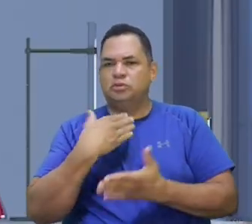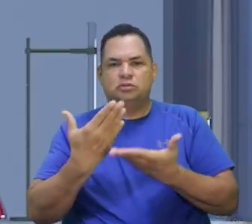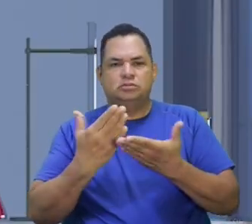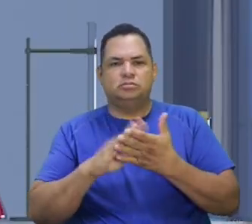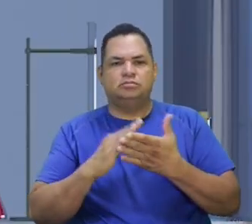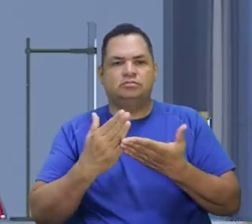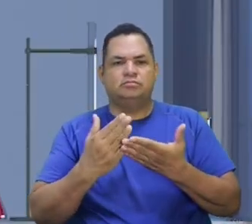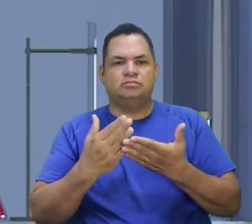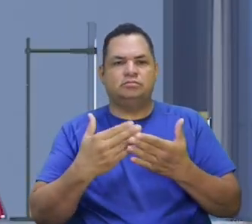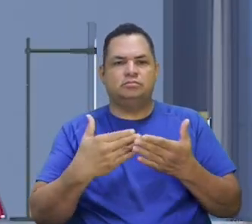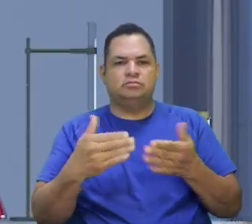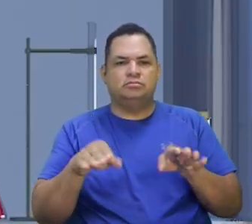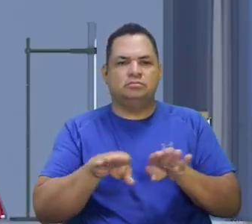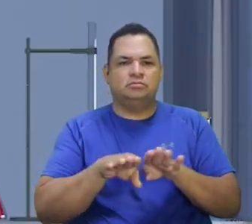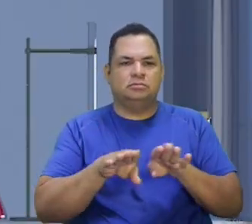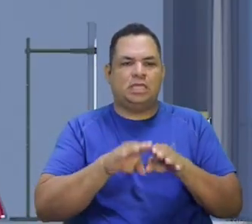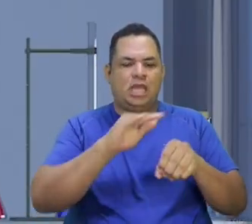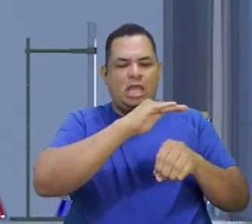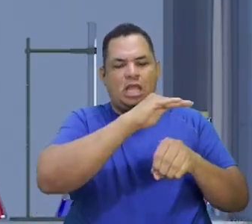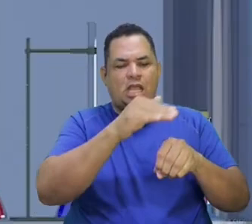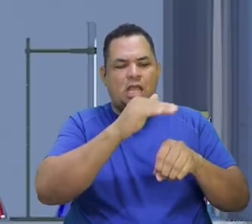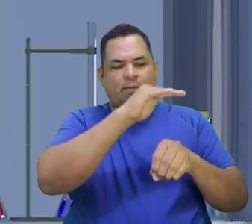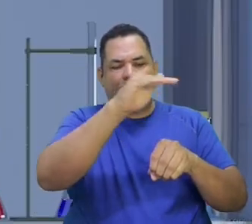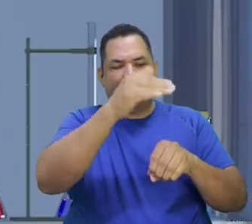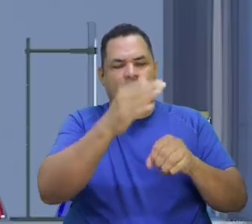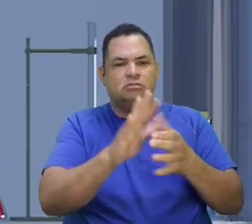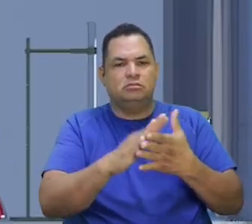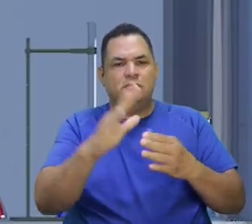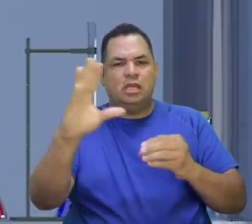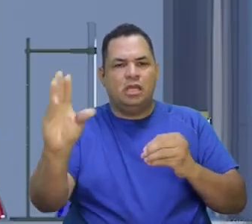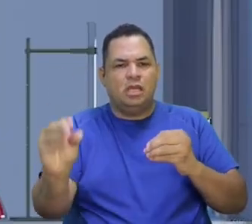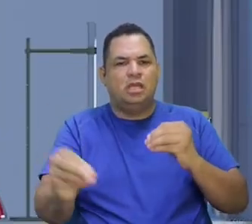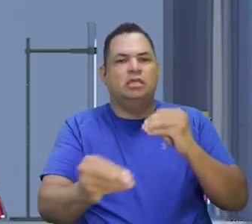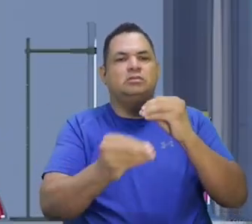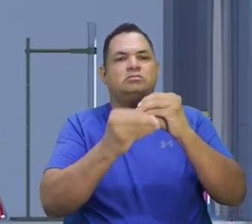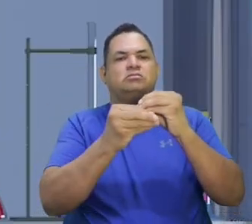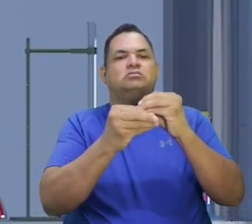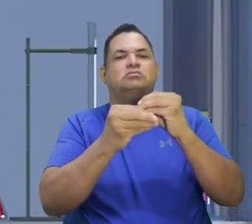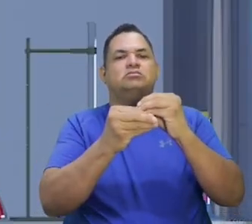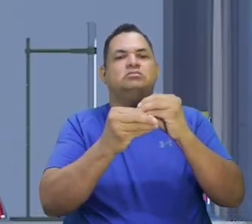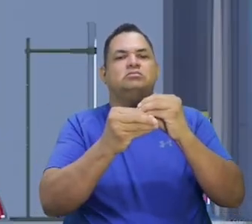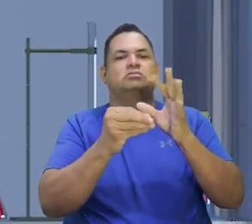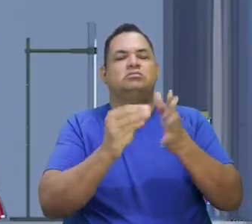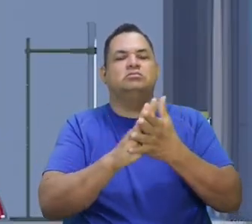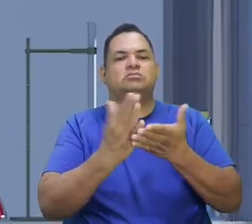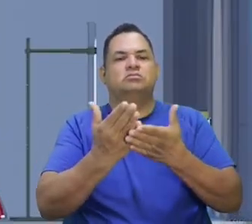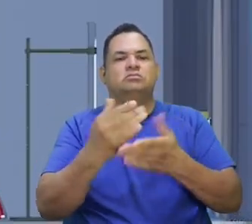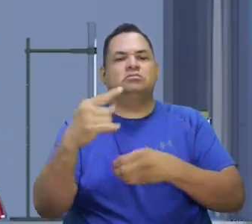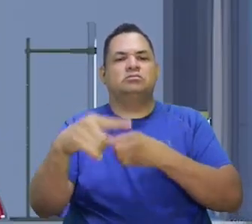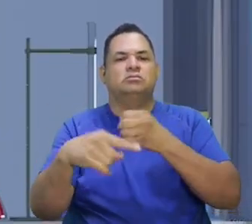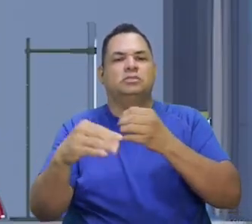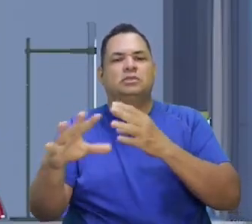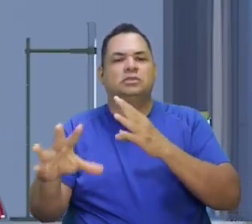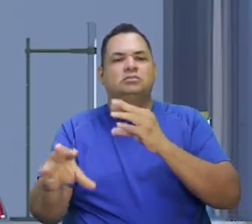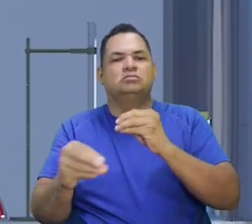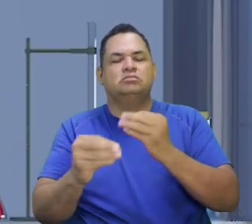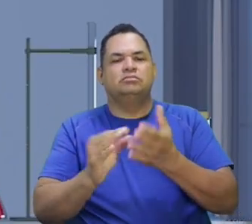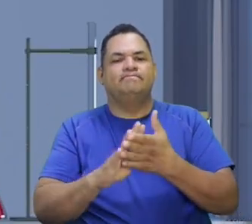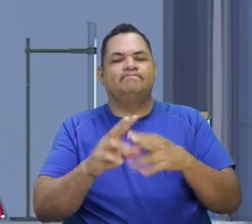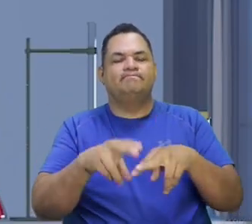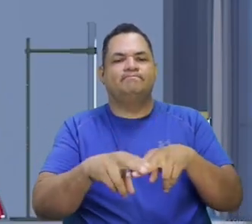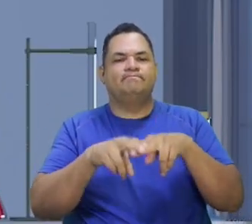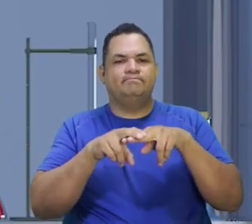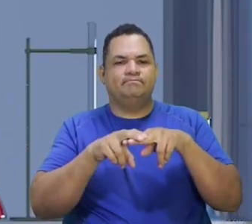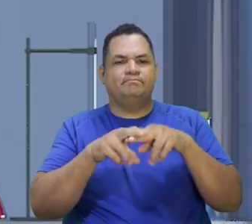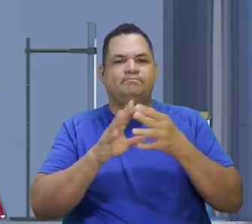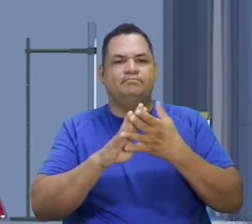também não é em qualquer camada que a gente pode colocar o elétron que aquele átomo ganhou. Por isso